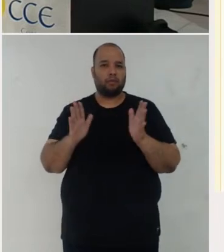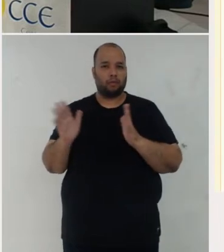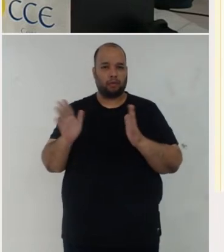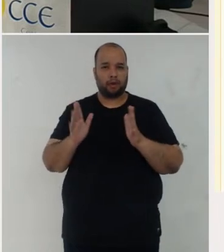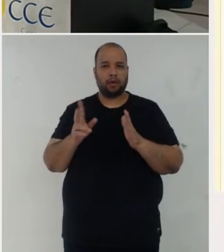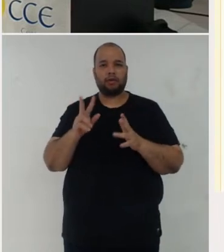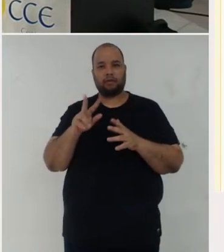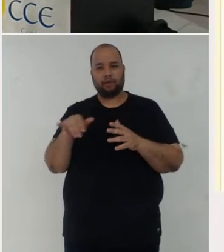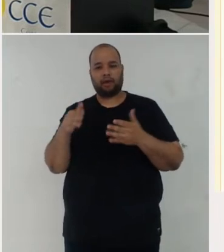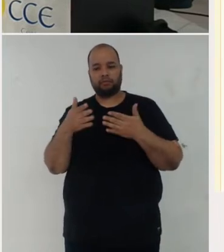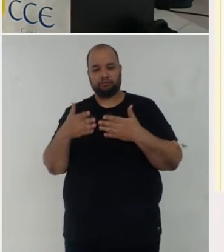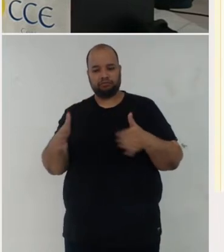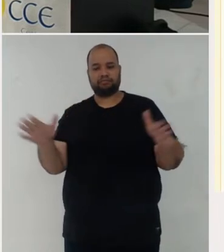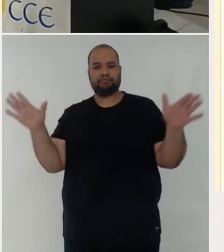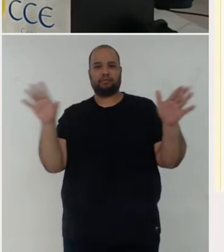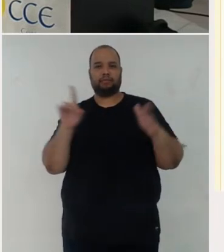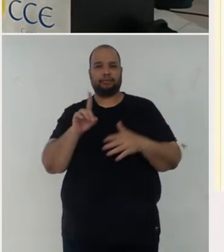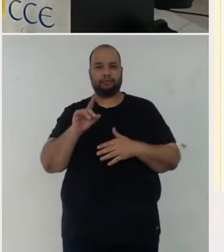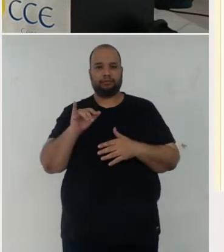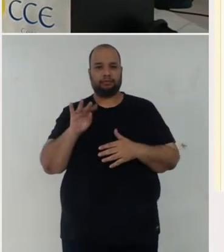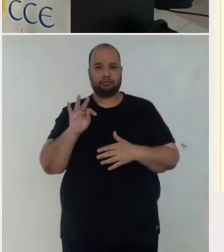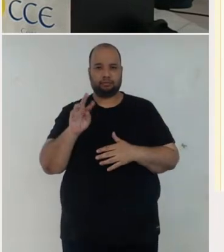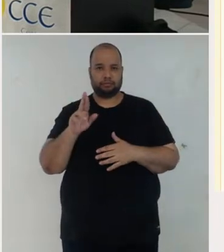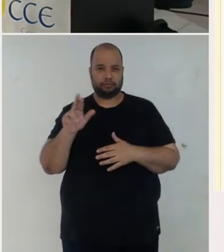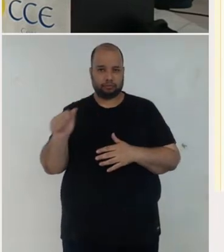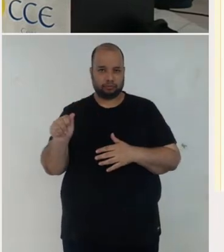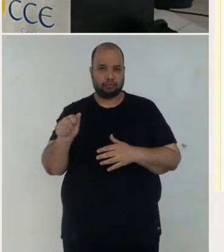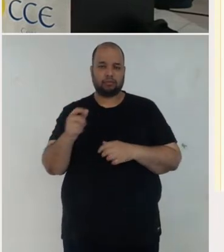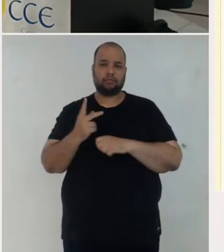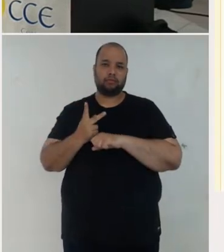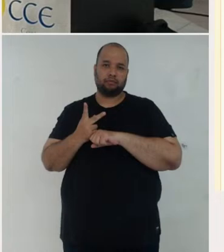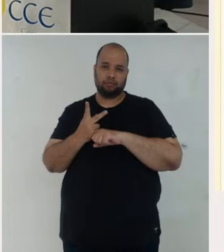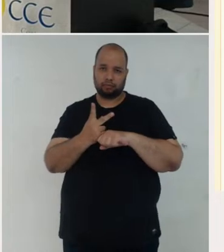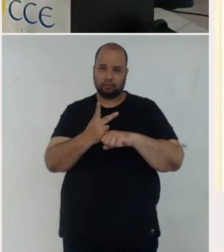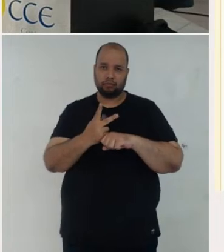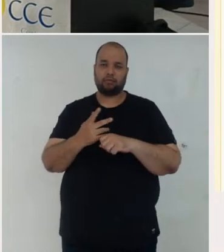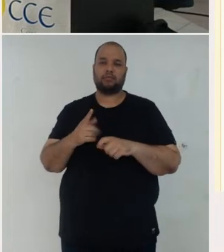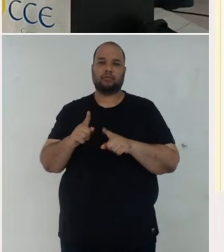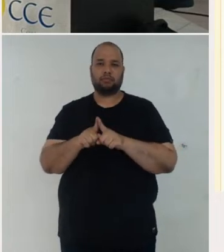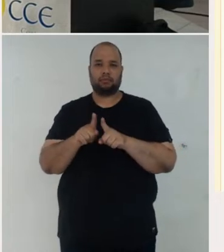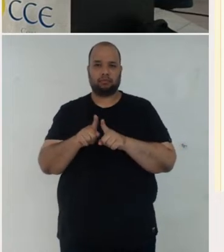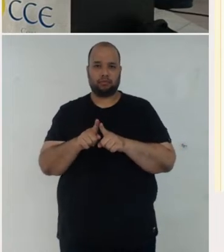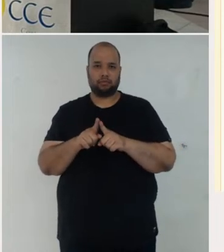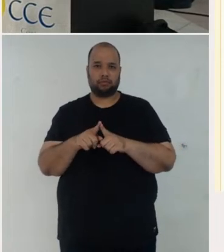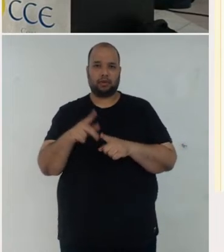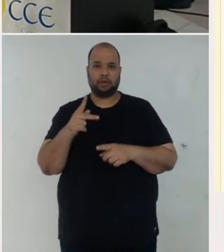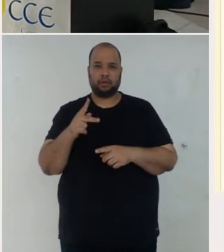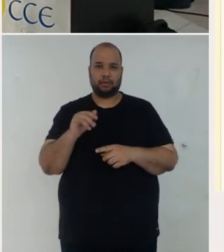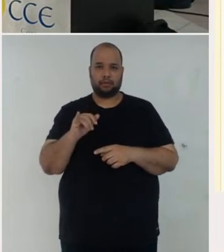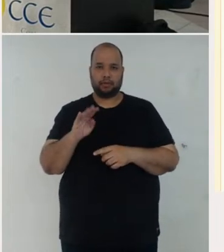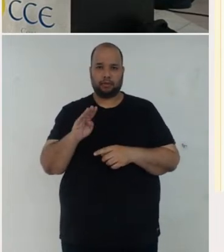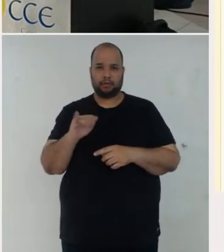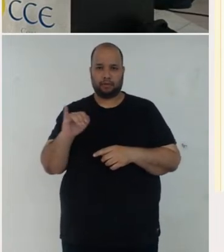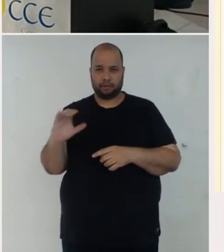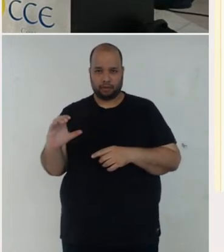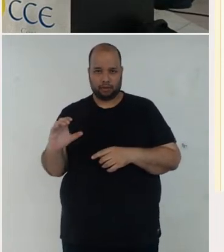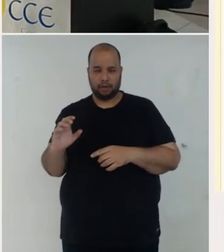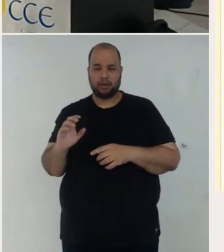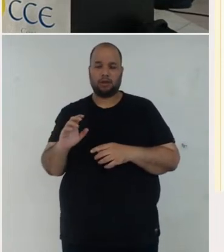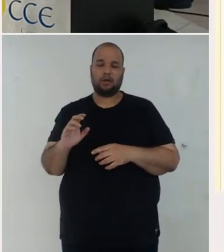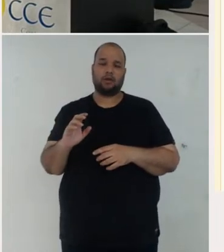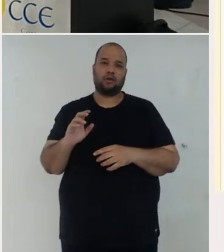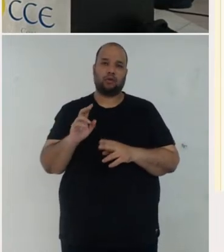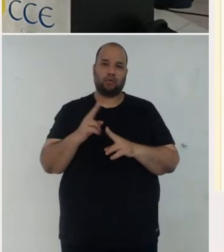vai crescer bastante. Nós estamos buscando aumentar. Eu tenho o PIVIC lá na UNB, que trabalha com o